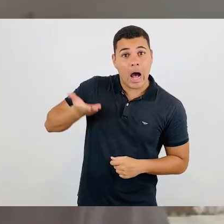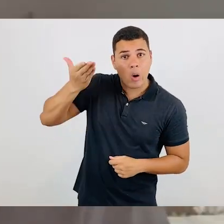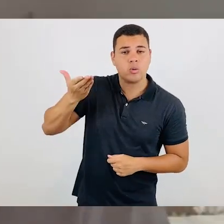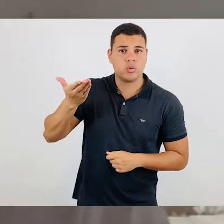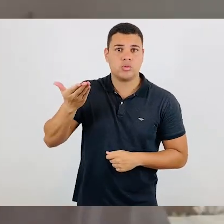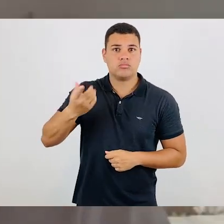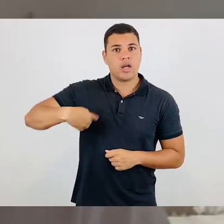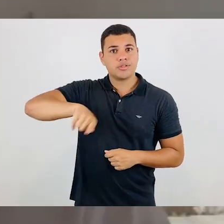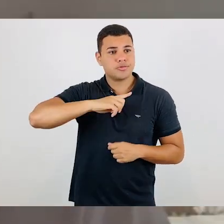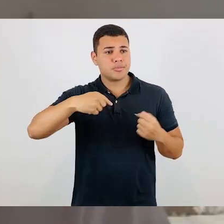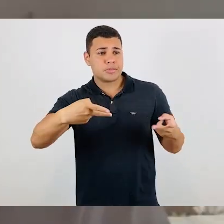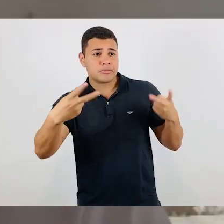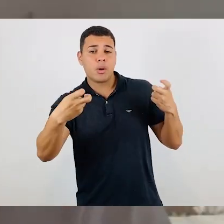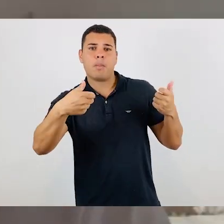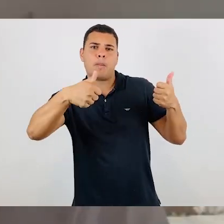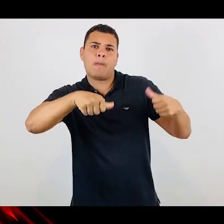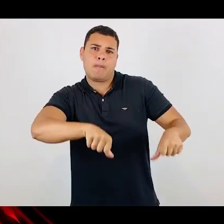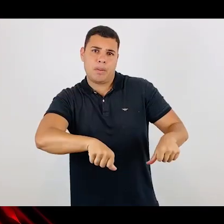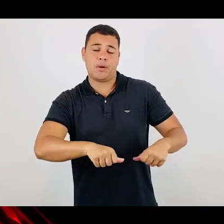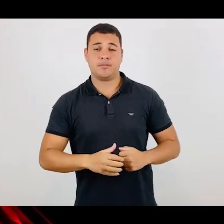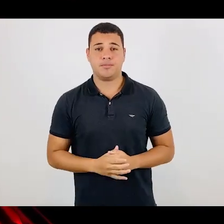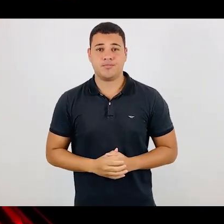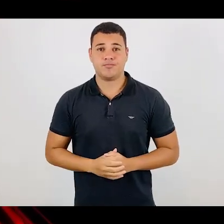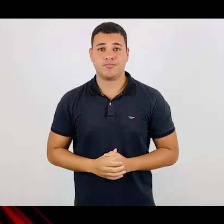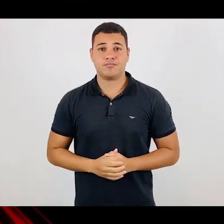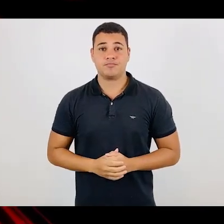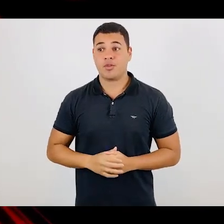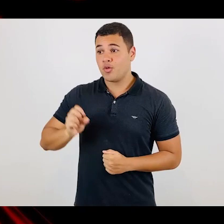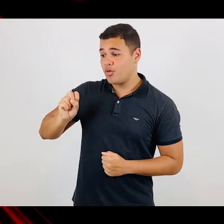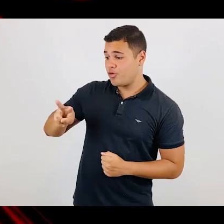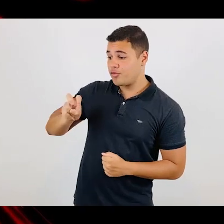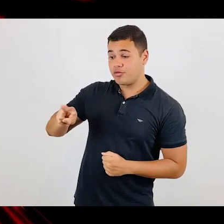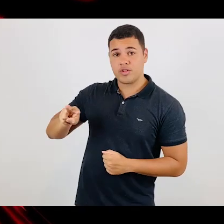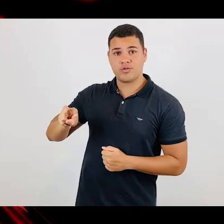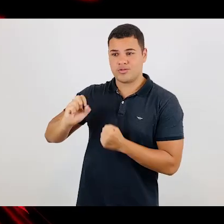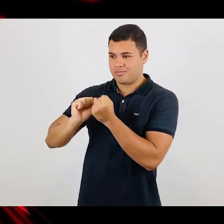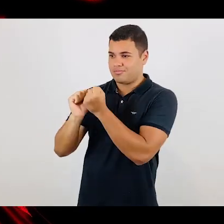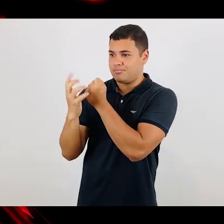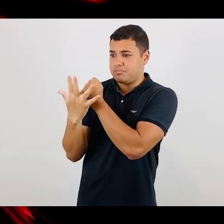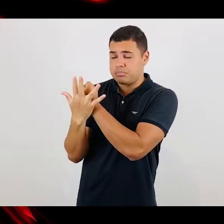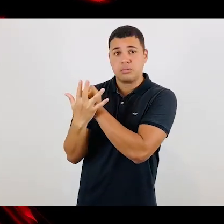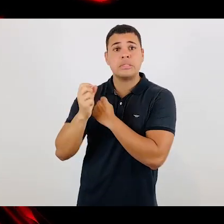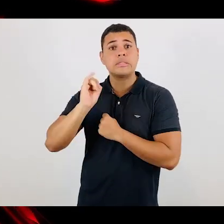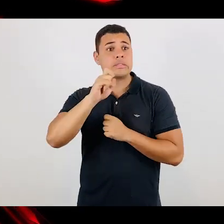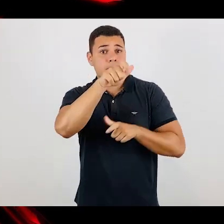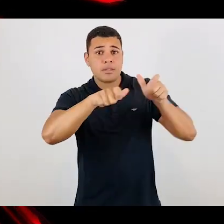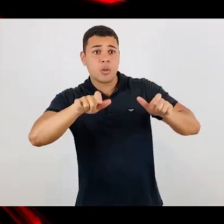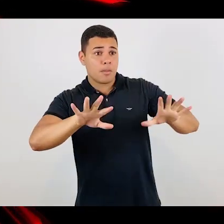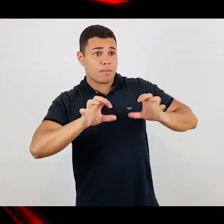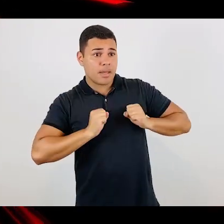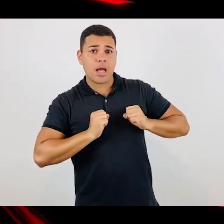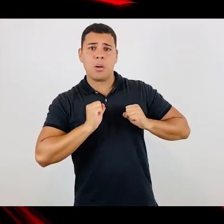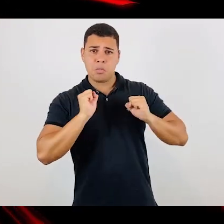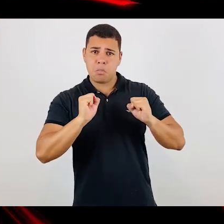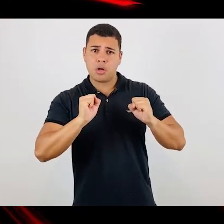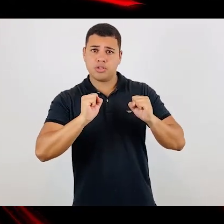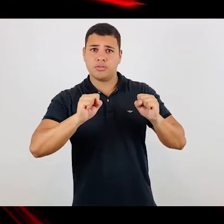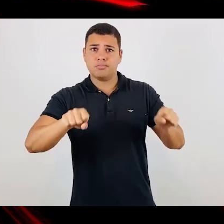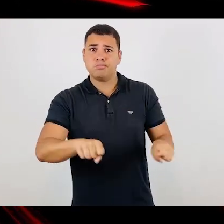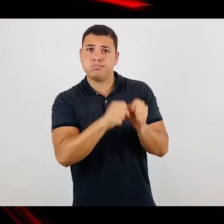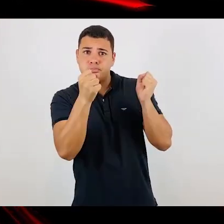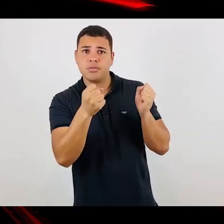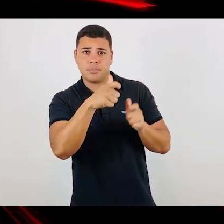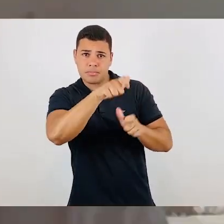tinham piores desfechos. O vírus causador da Covid-19 pode induzir um quadro de